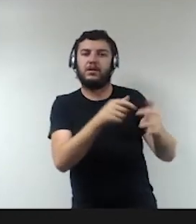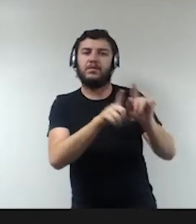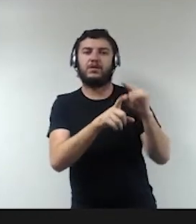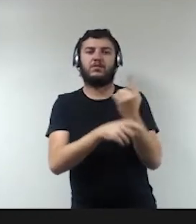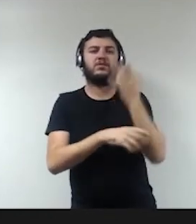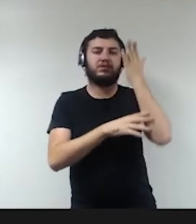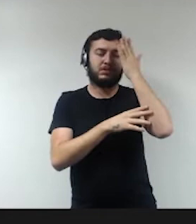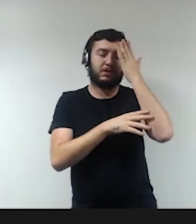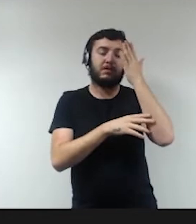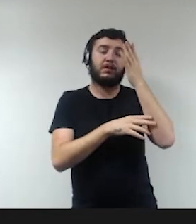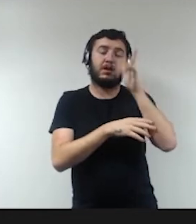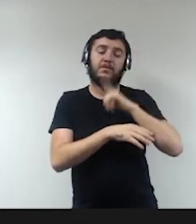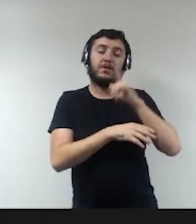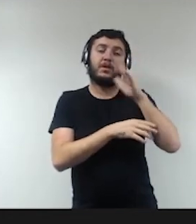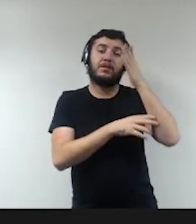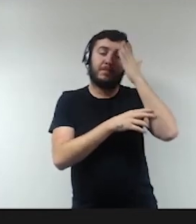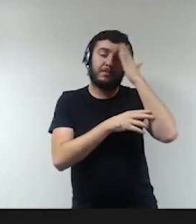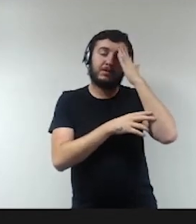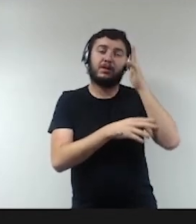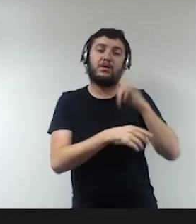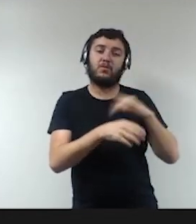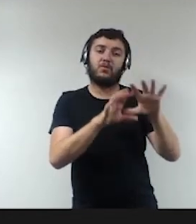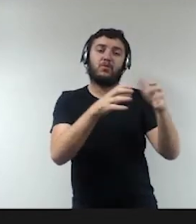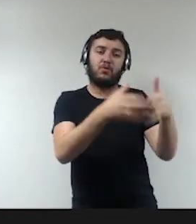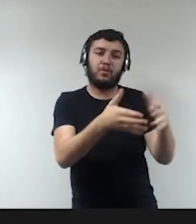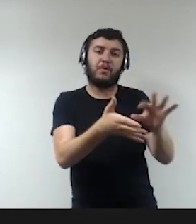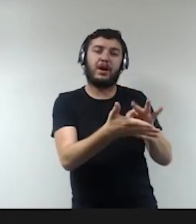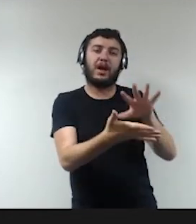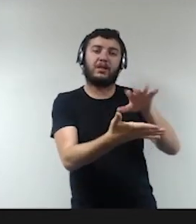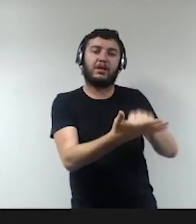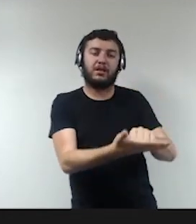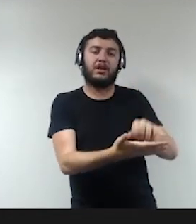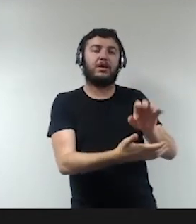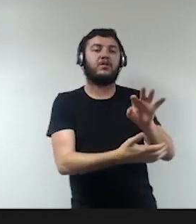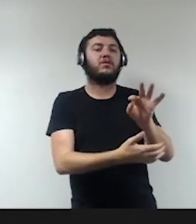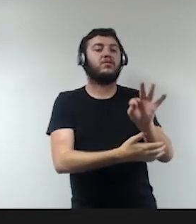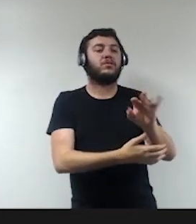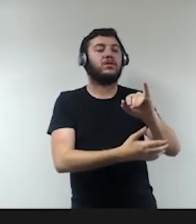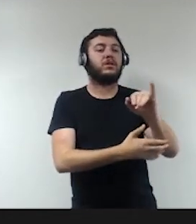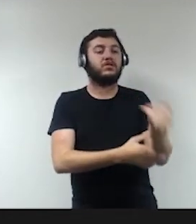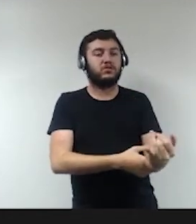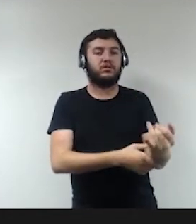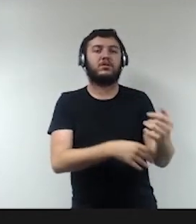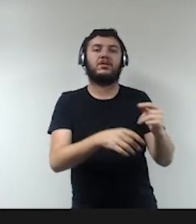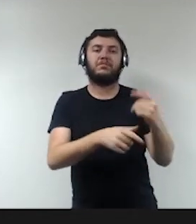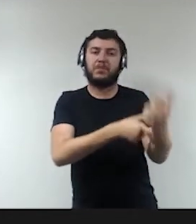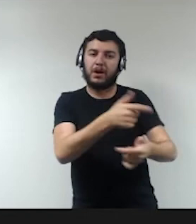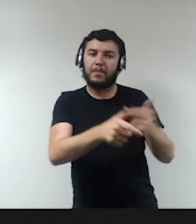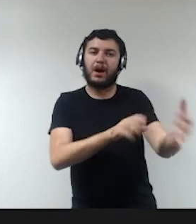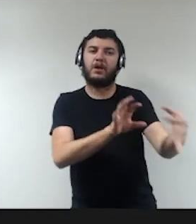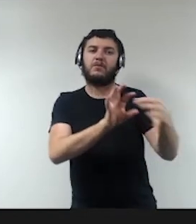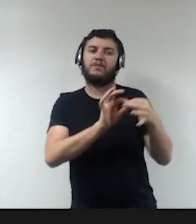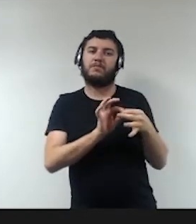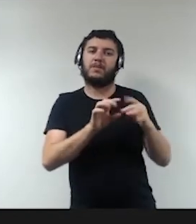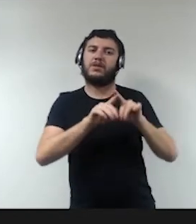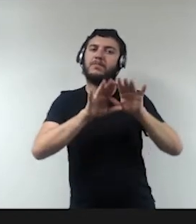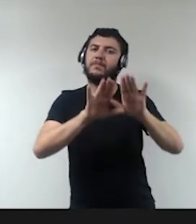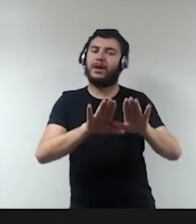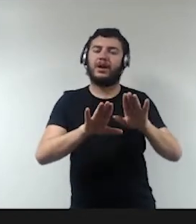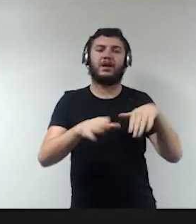interessante, já cadastrado no TJ, e que tem trabalhado conosco. Mas ainda não tivemos assim um